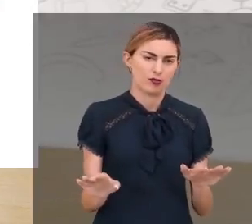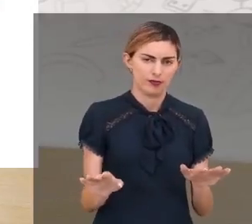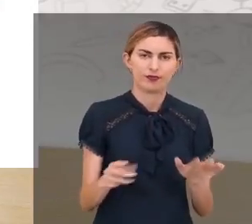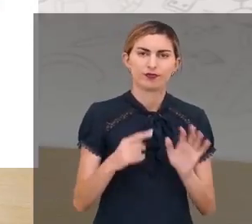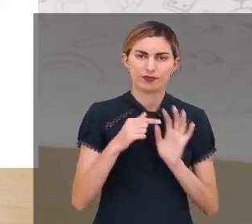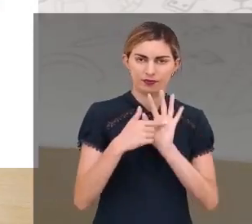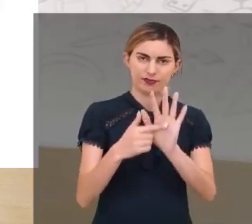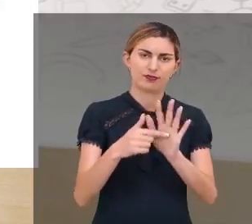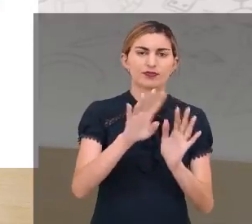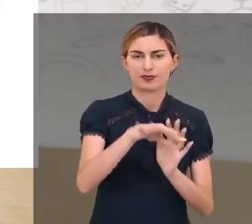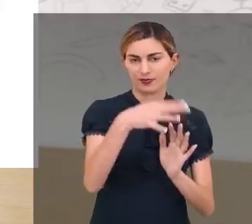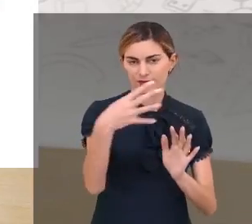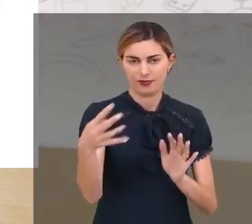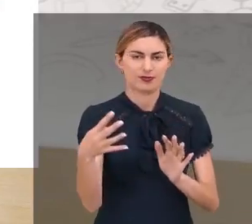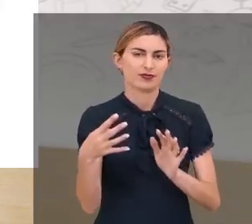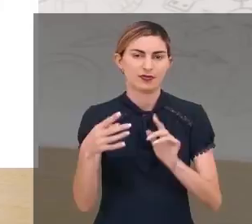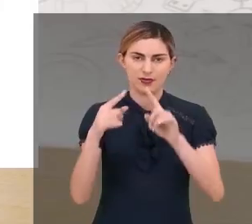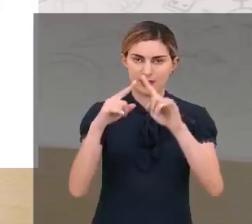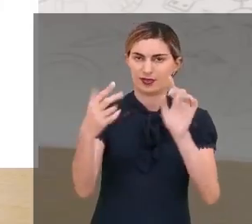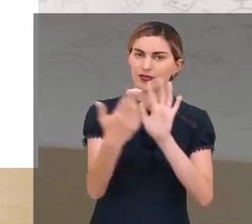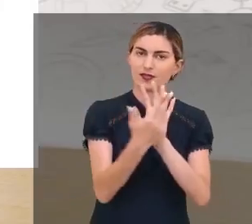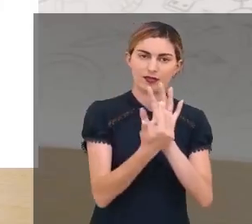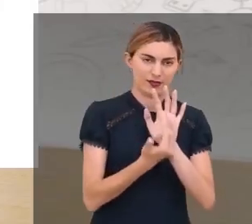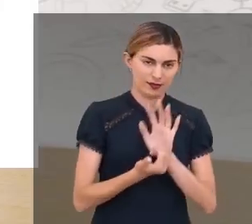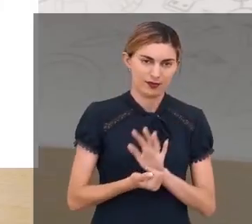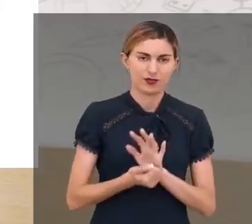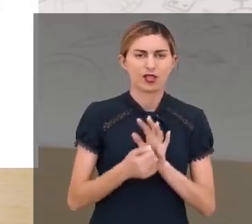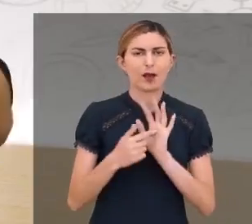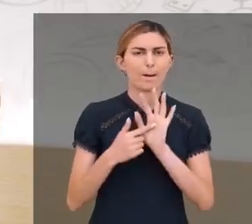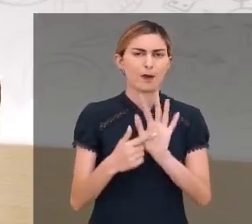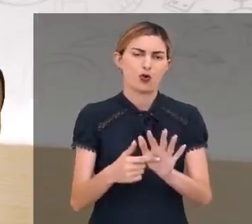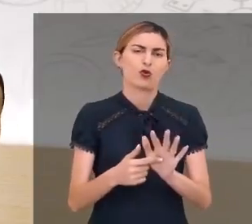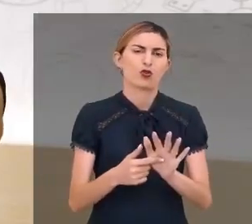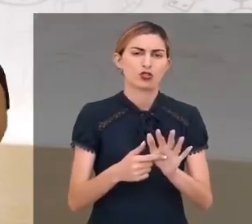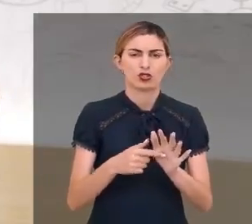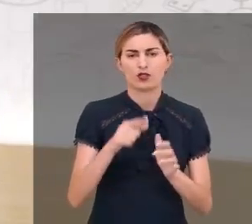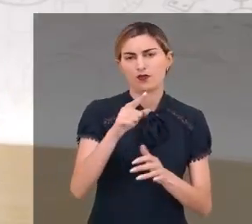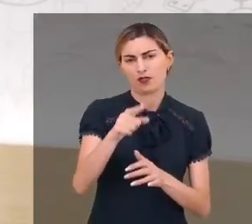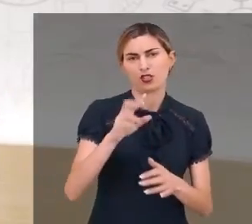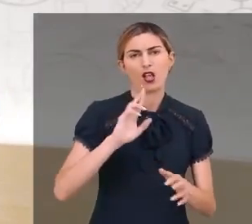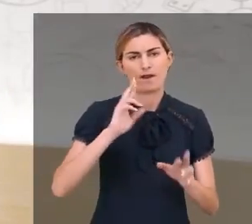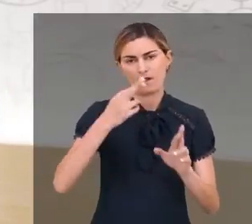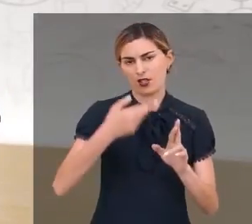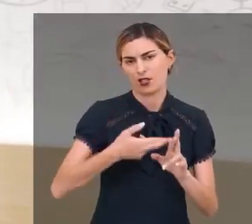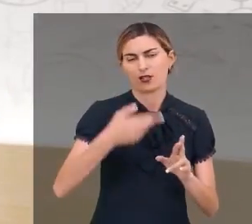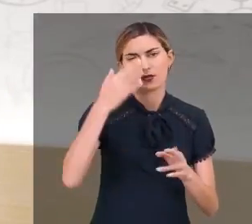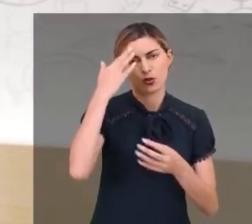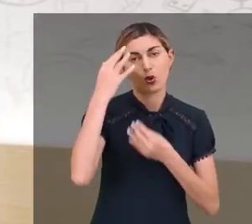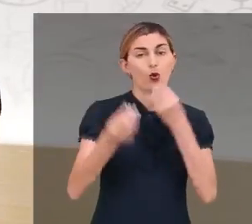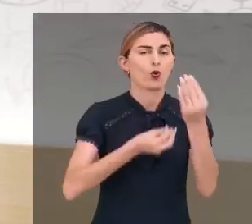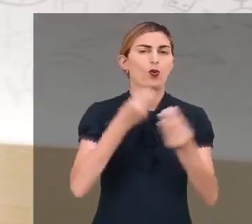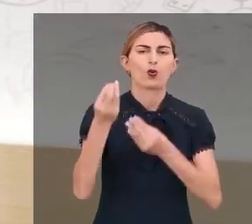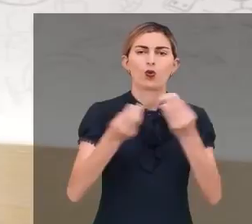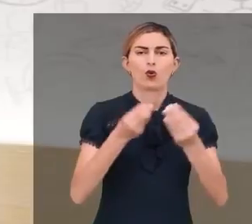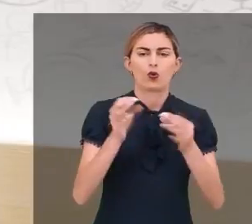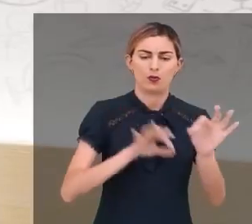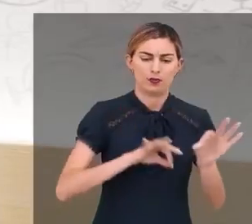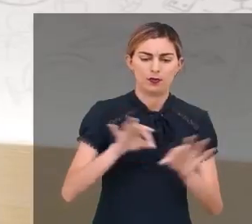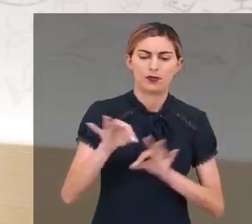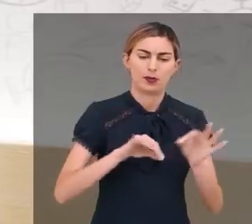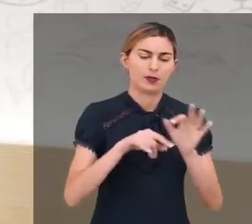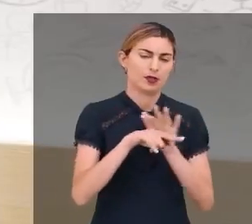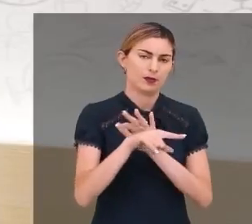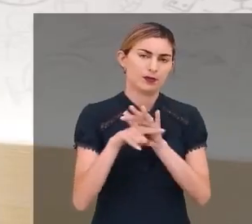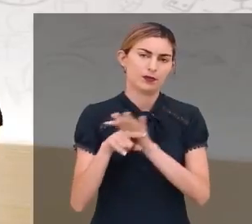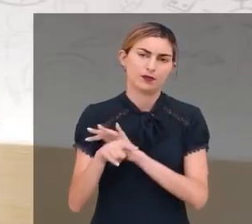Então a presença do gráfico e a ilustração dessa pirâmide dá uma margem ou uma certa referência de como poderá